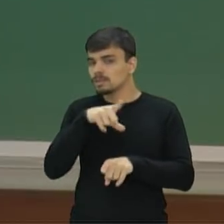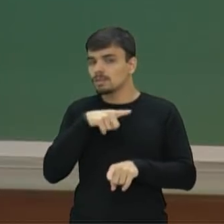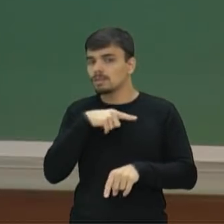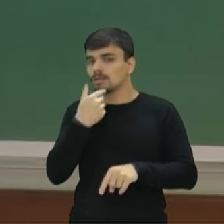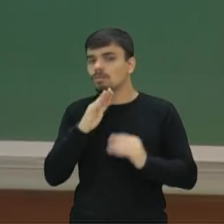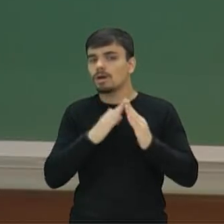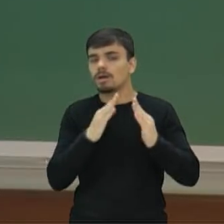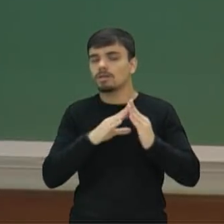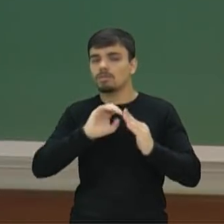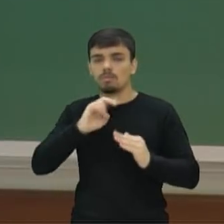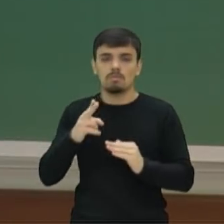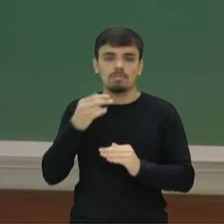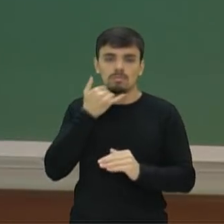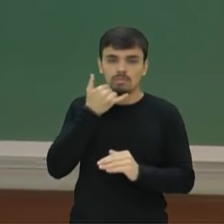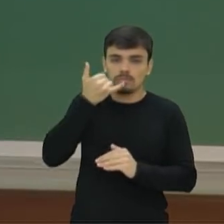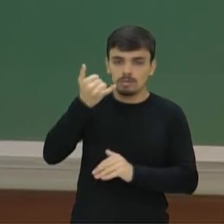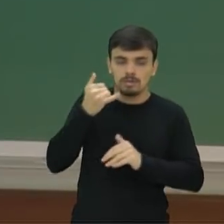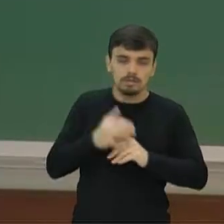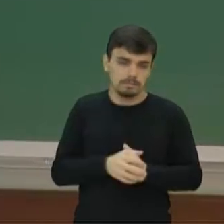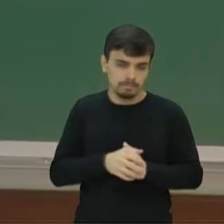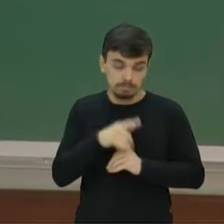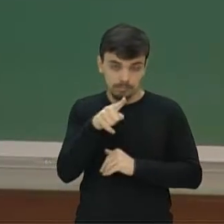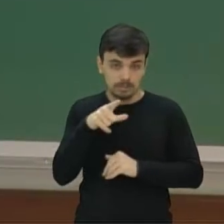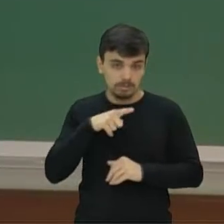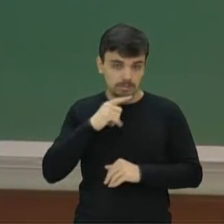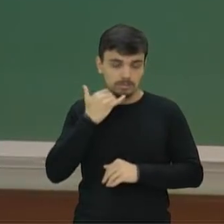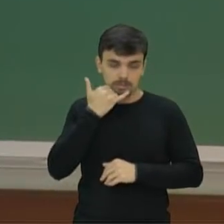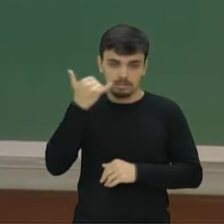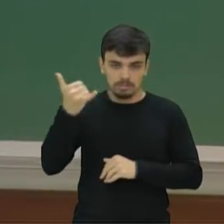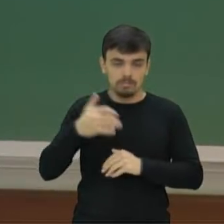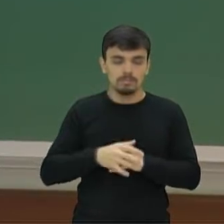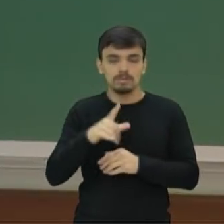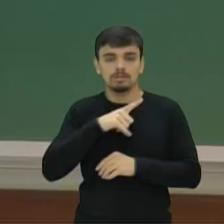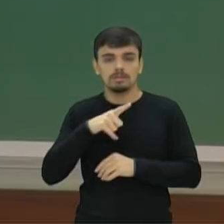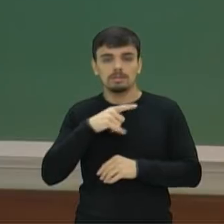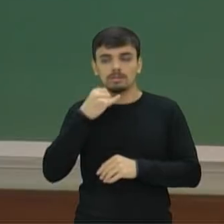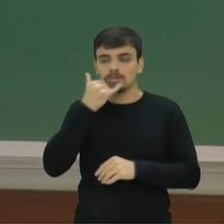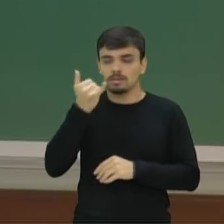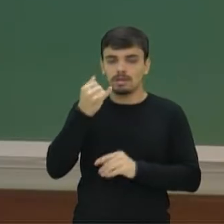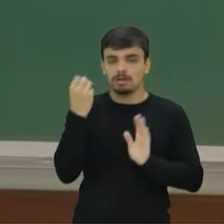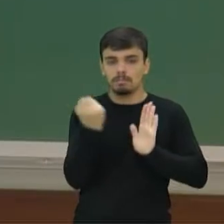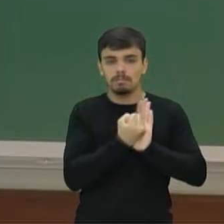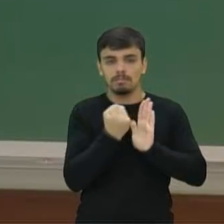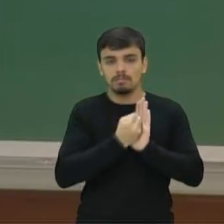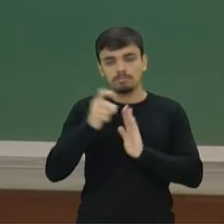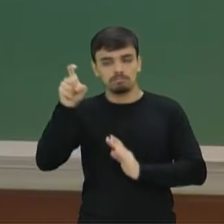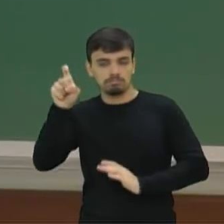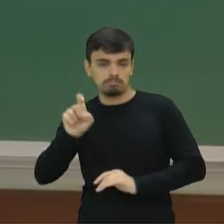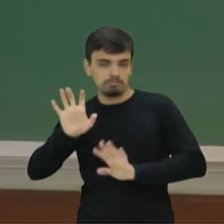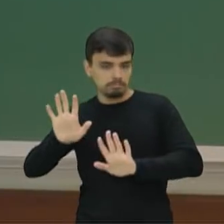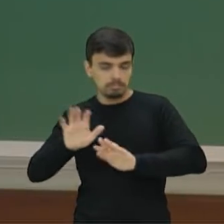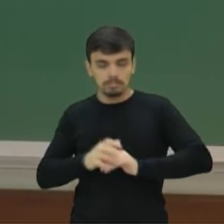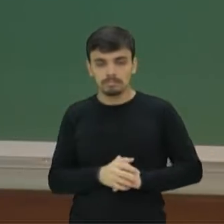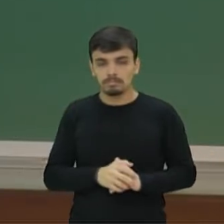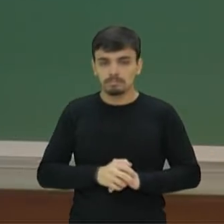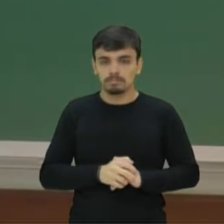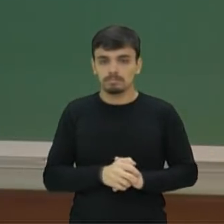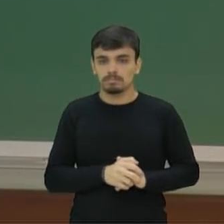exemplo, um celular. Caso você tenha um celular, você tem um celular da marca X.